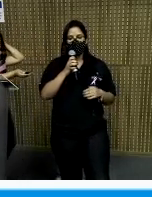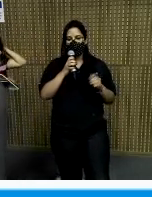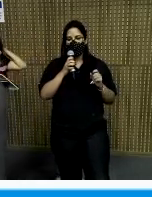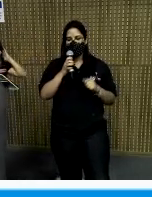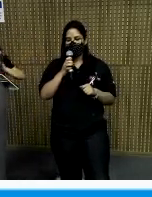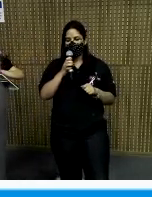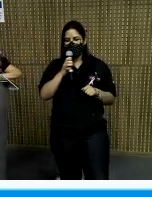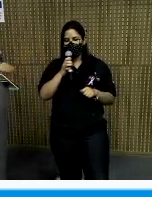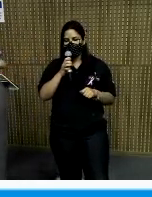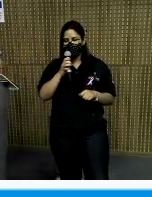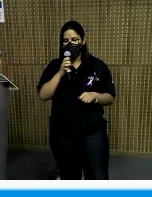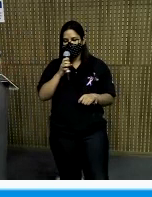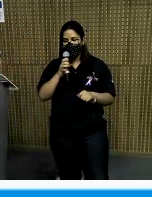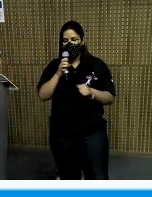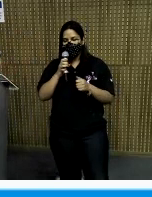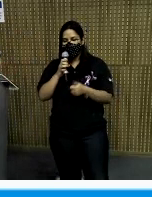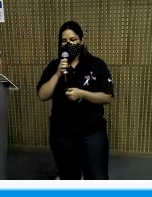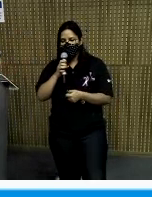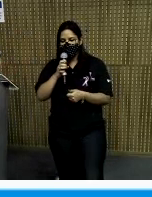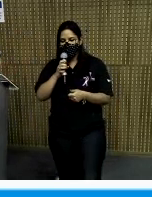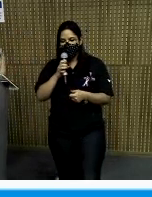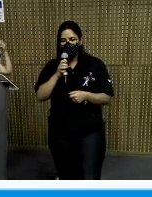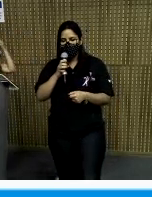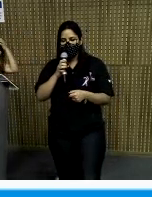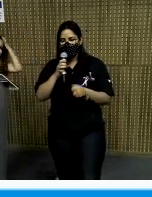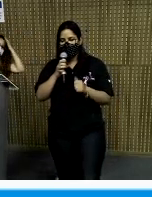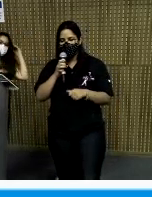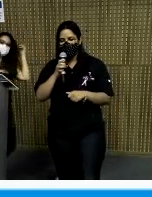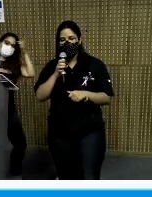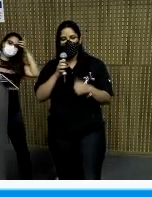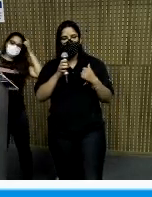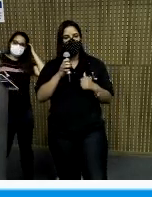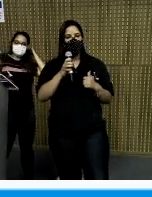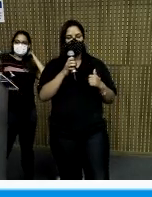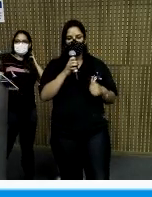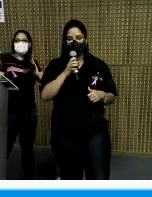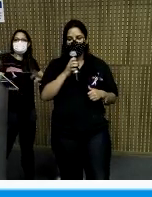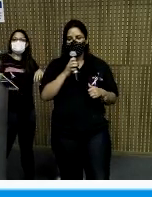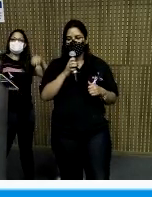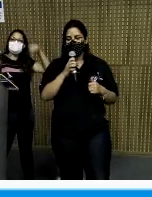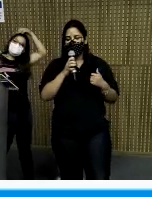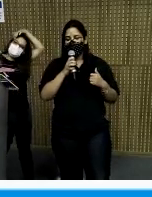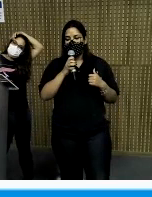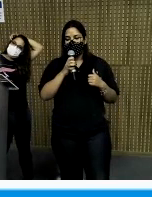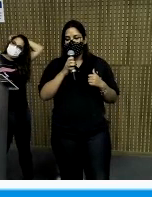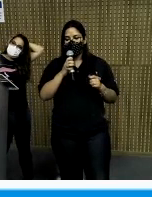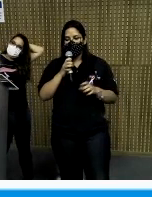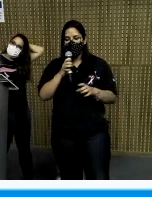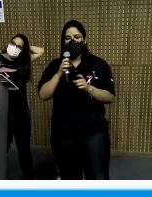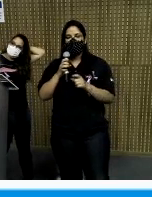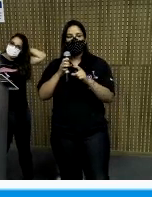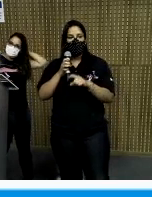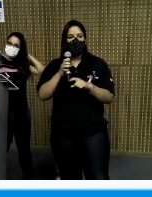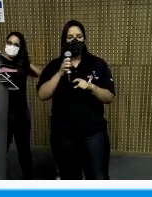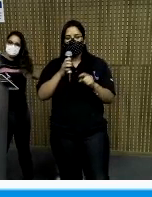32 dias. Só uma ressalva, que tanto quanto o exame de radiologia da odontologia quanto de mamografia, por mais que